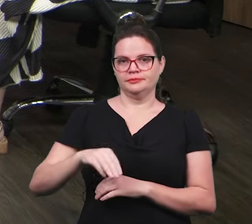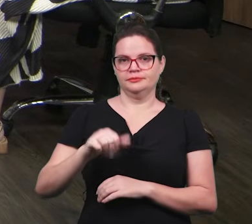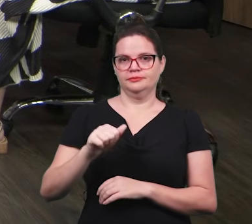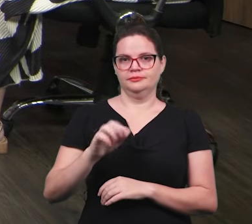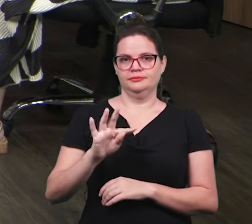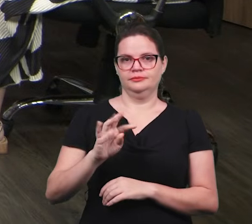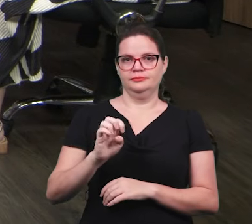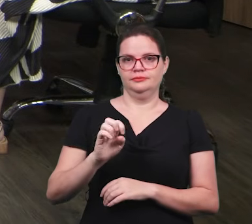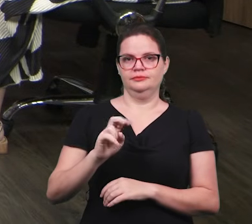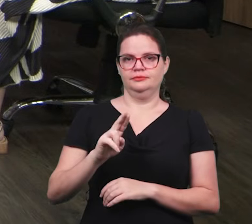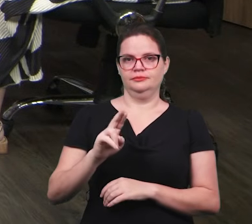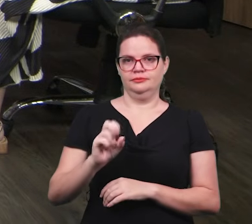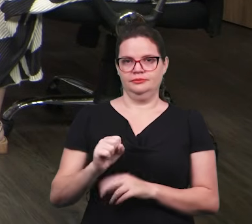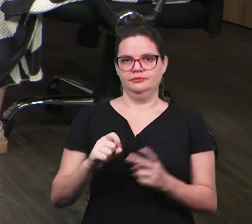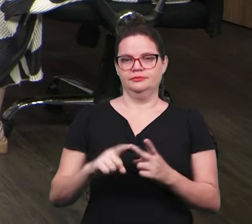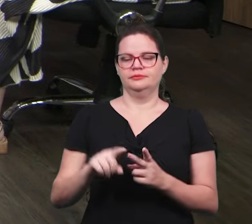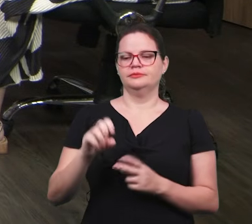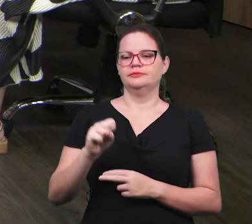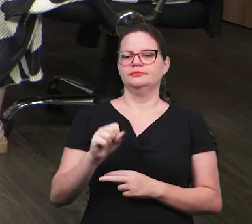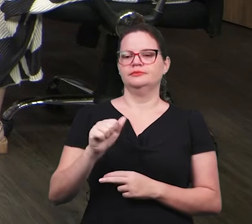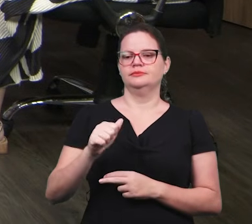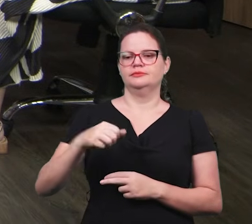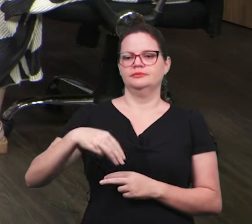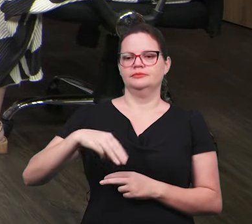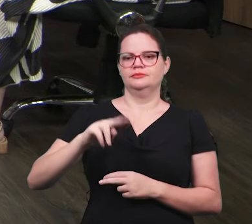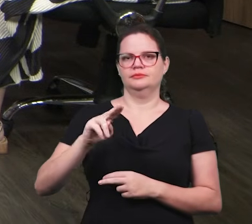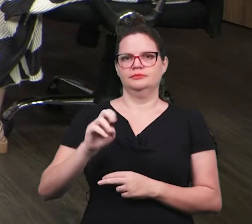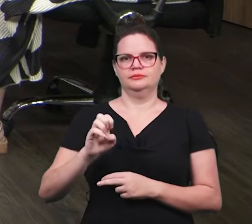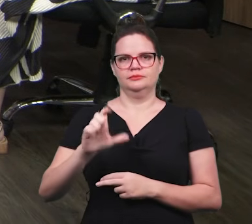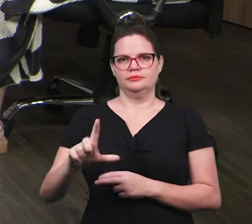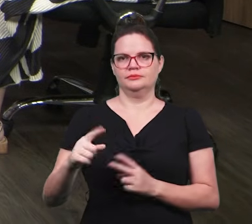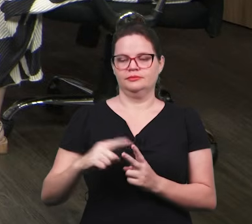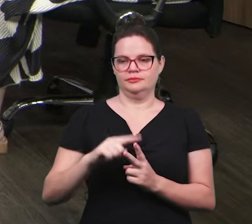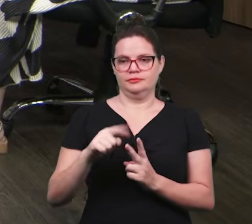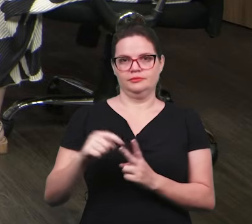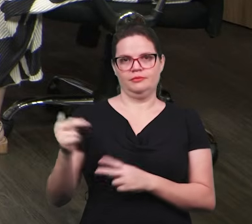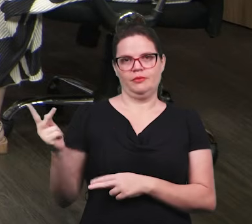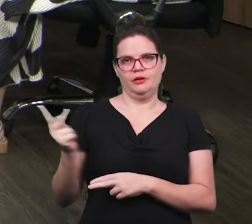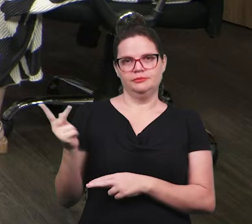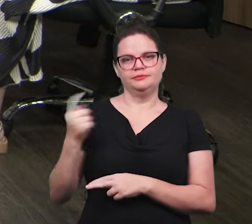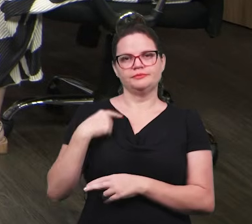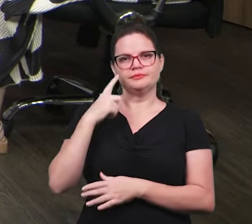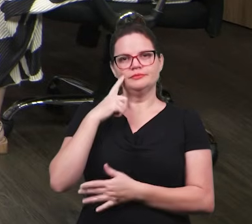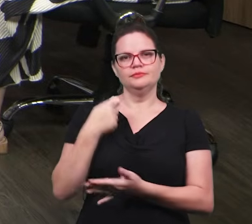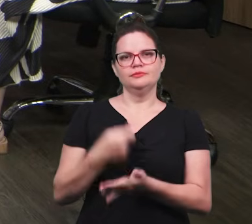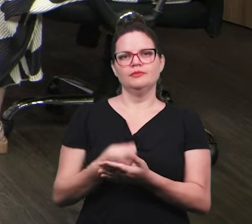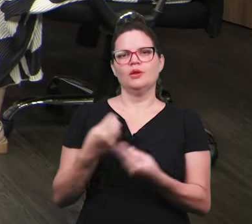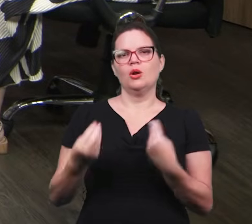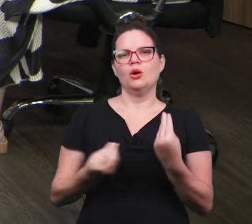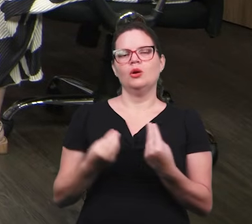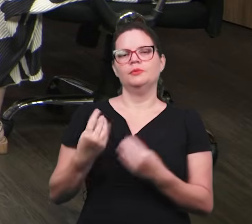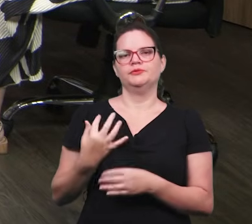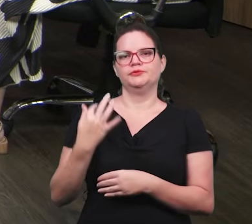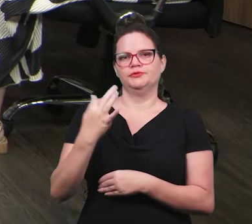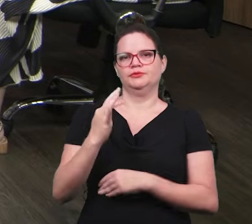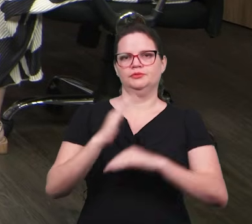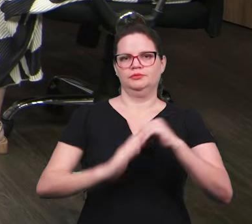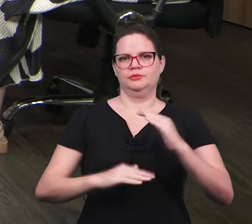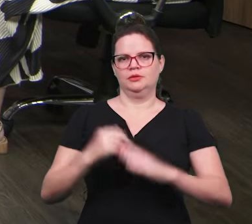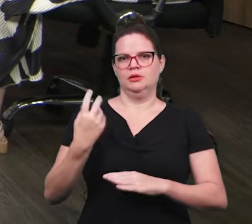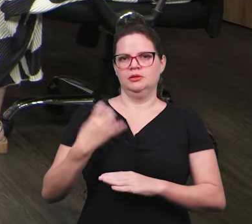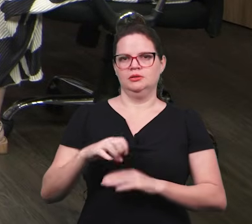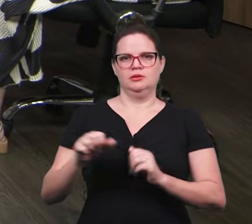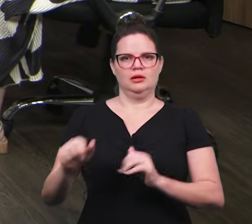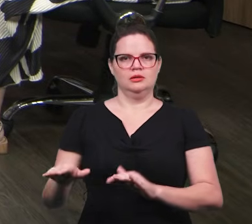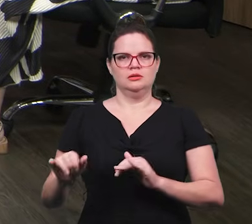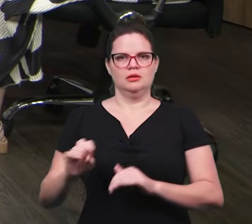que estão aqui, eles estão exatamente no momento de tomar a decisão de futuro de carreira, seja ela militar, seja em outra